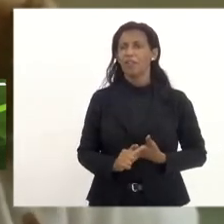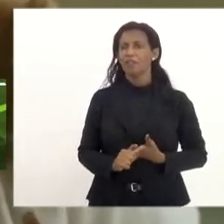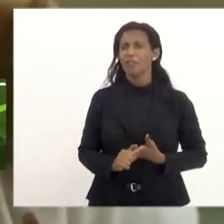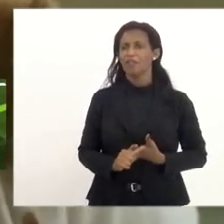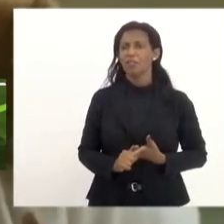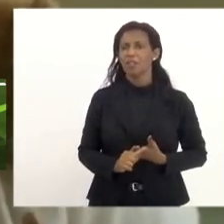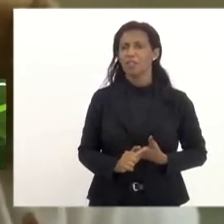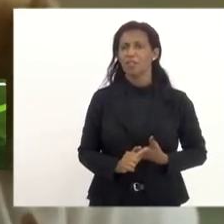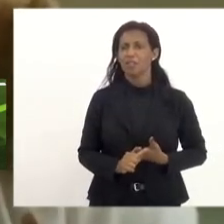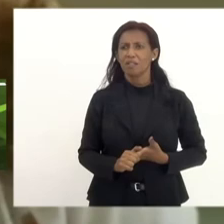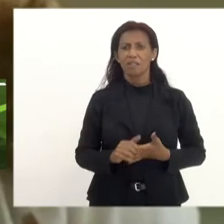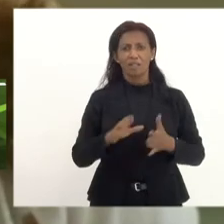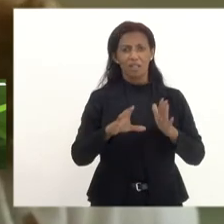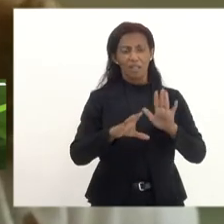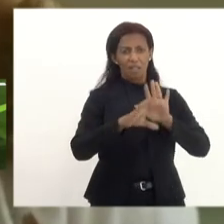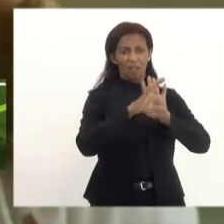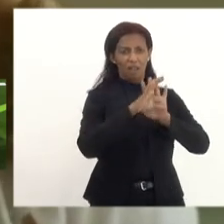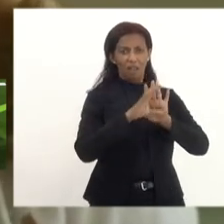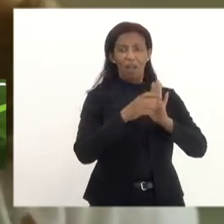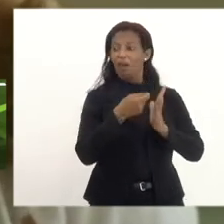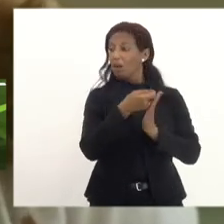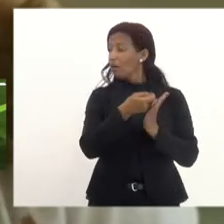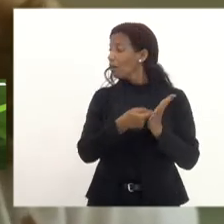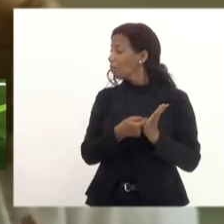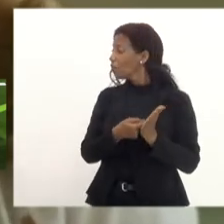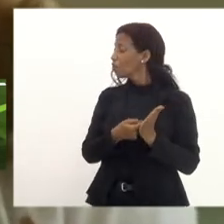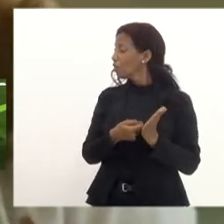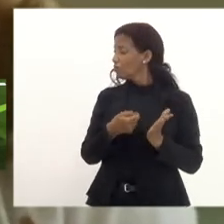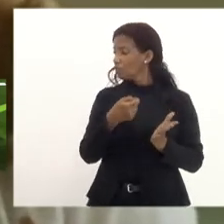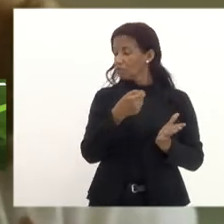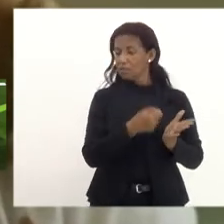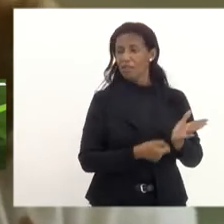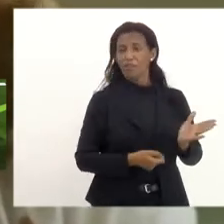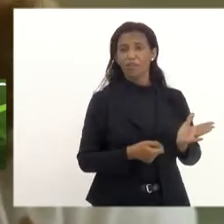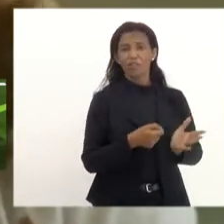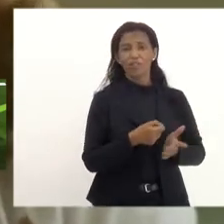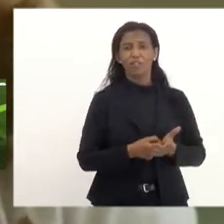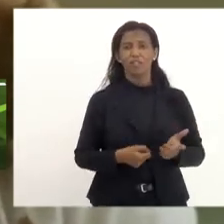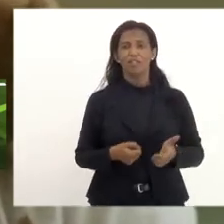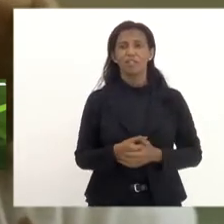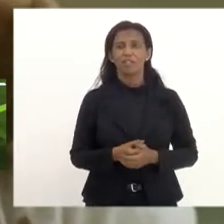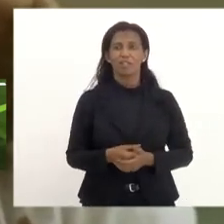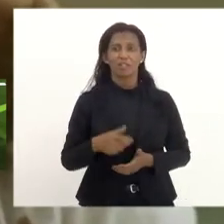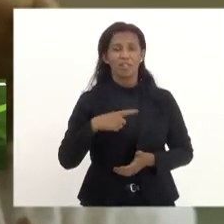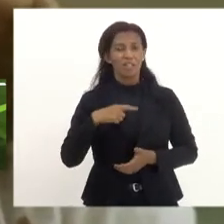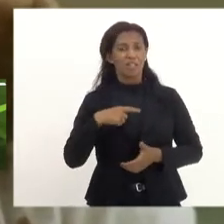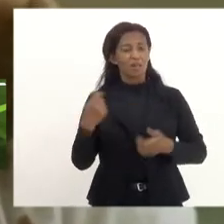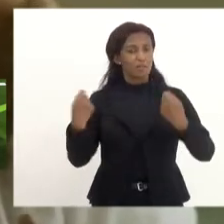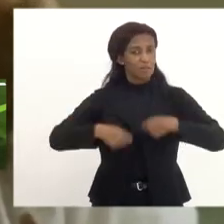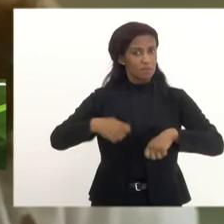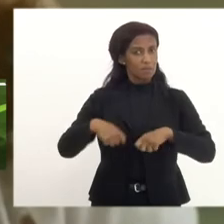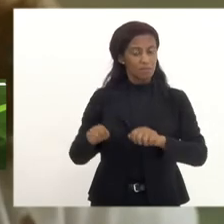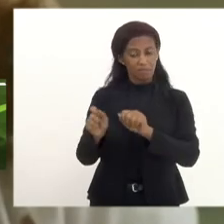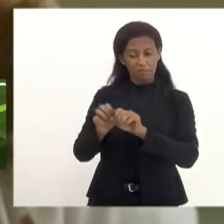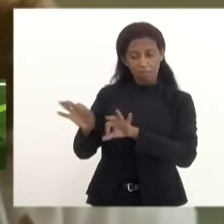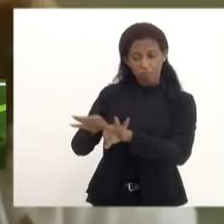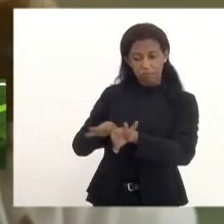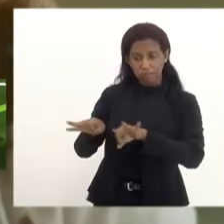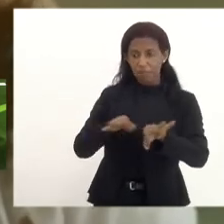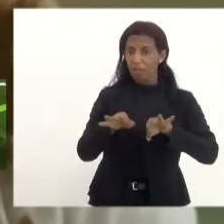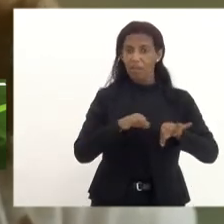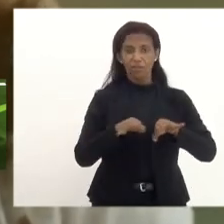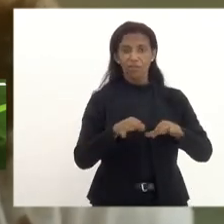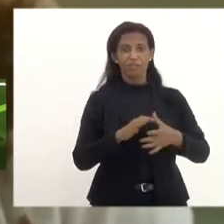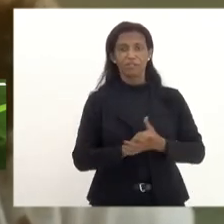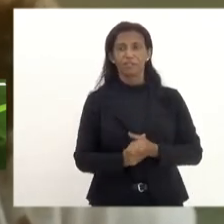específicas que demandam que as contratações de bens e serviços sejam feitas nos bidding